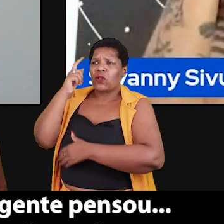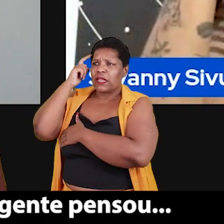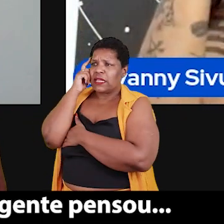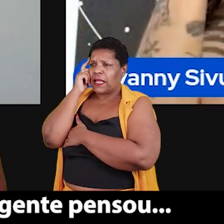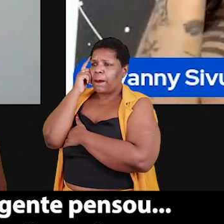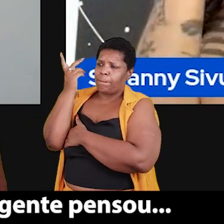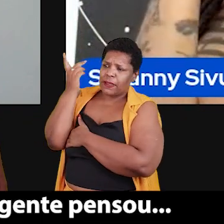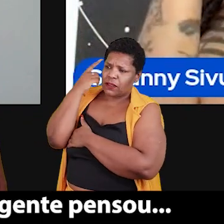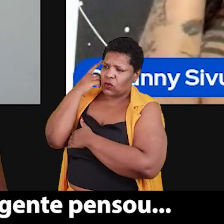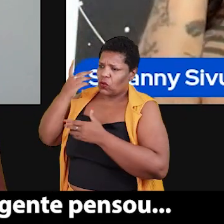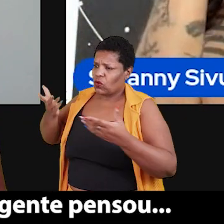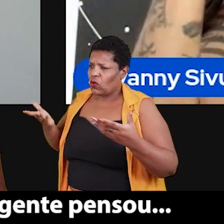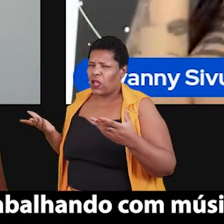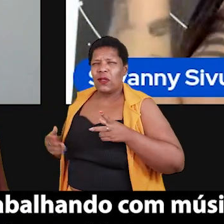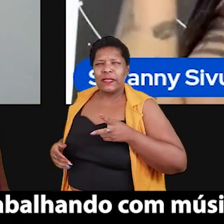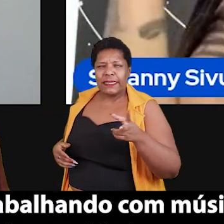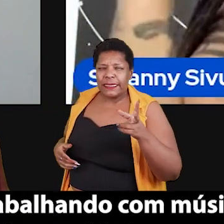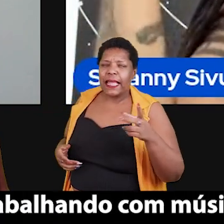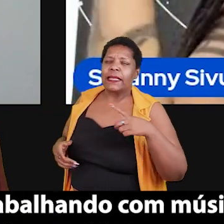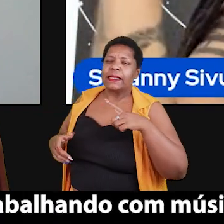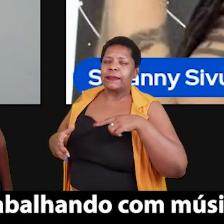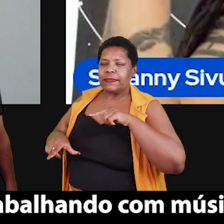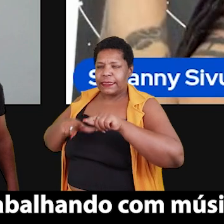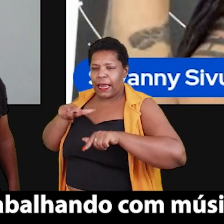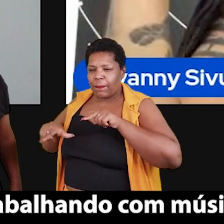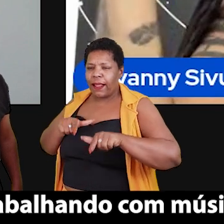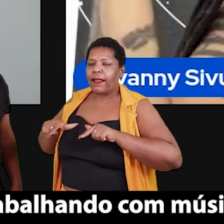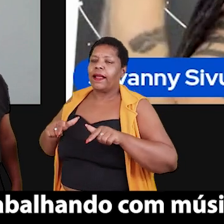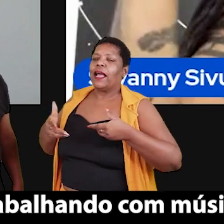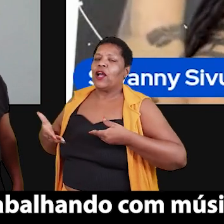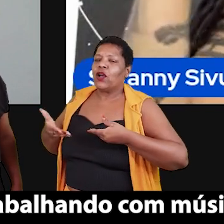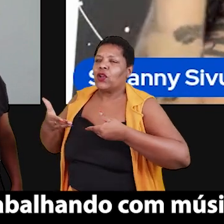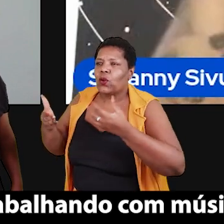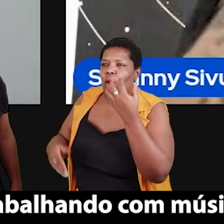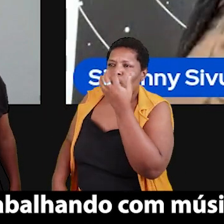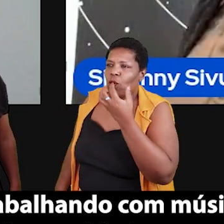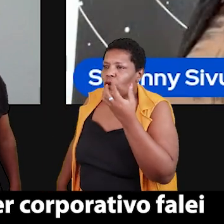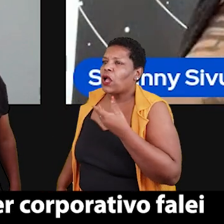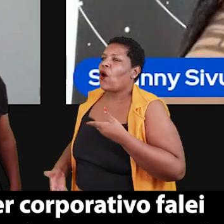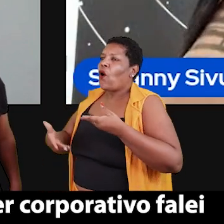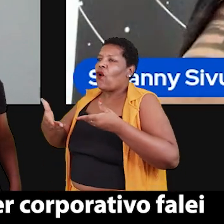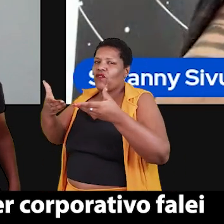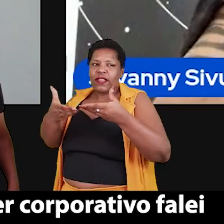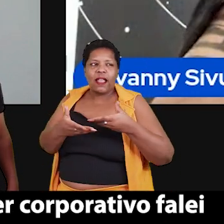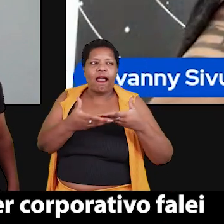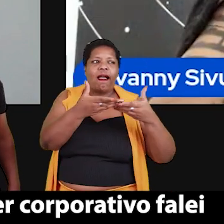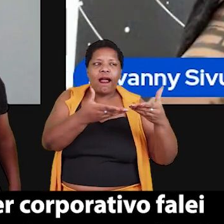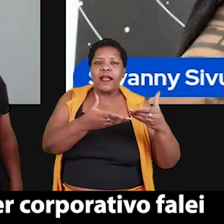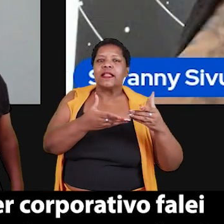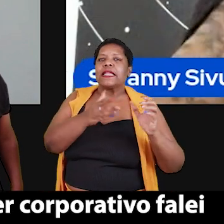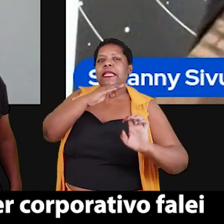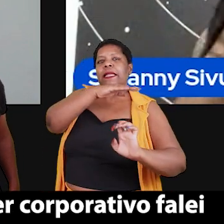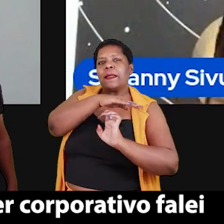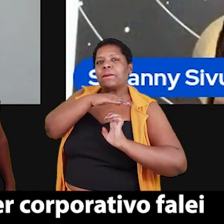né? Sempre fazendo evento, sempre trabalhando com música, sendo convidada para fazer